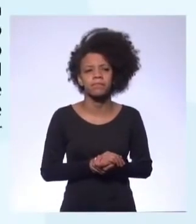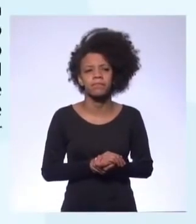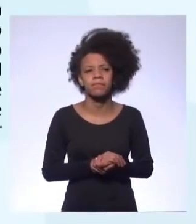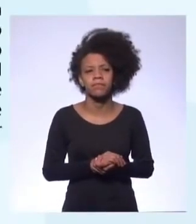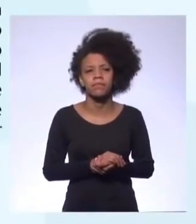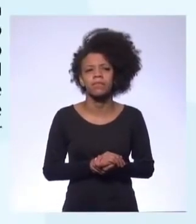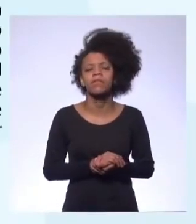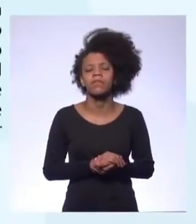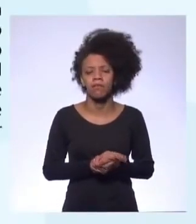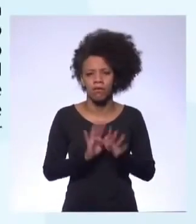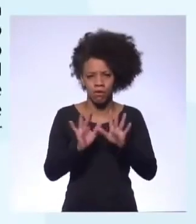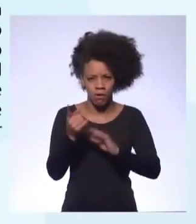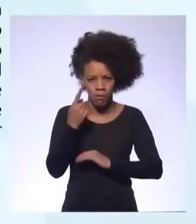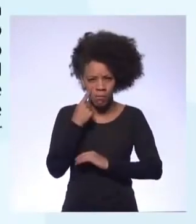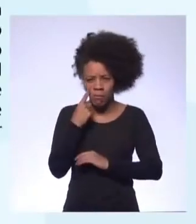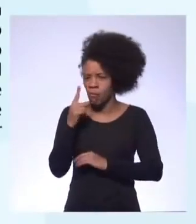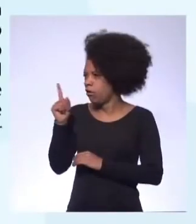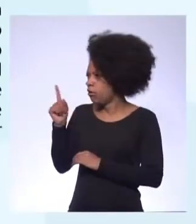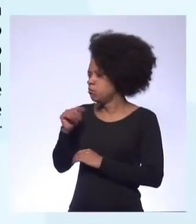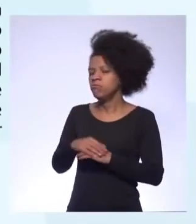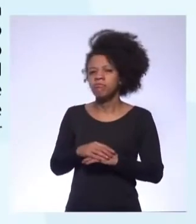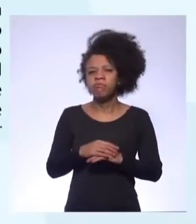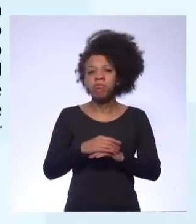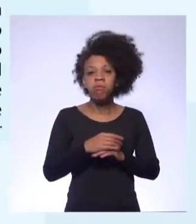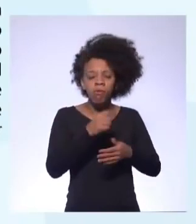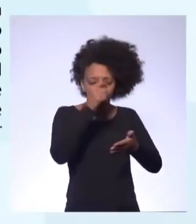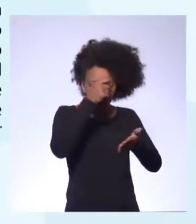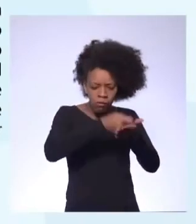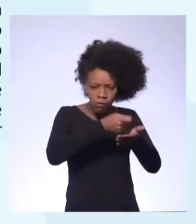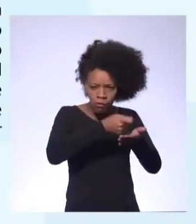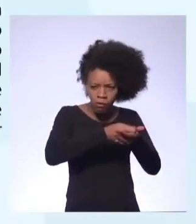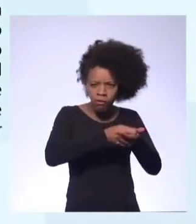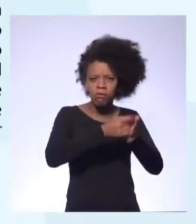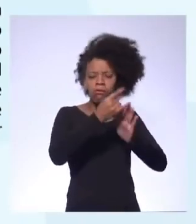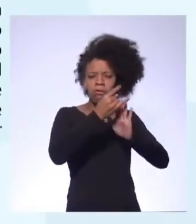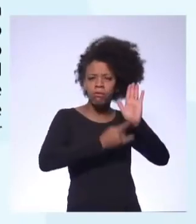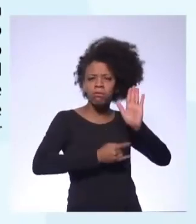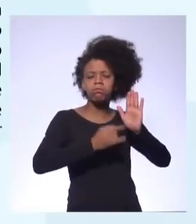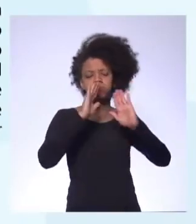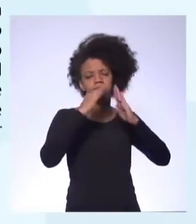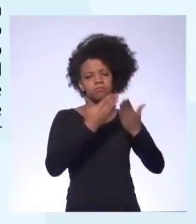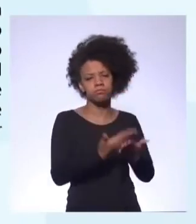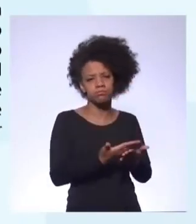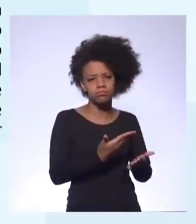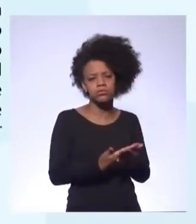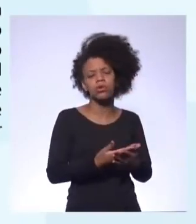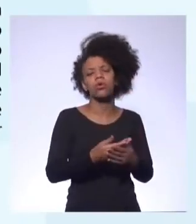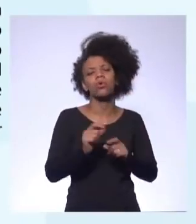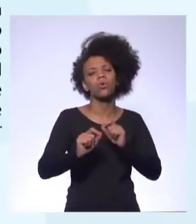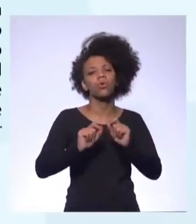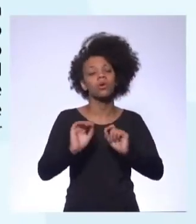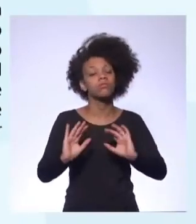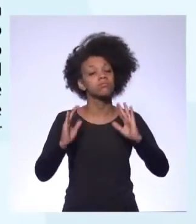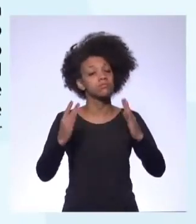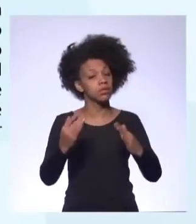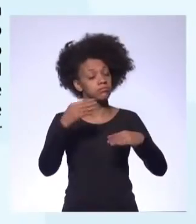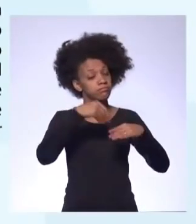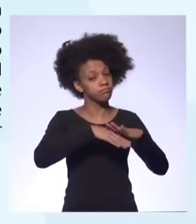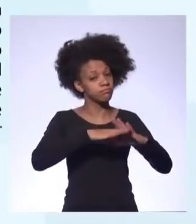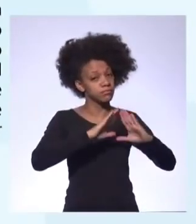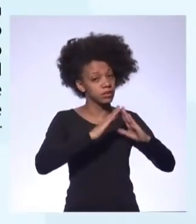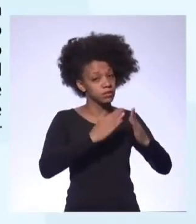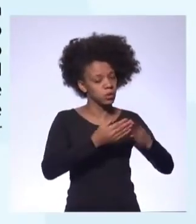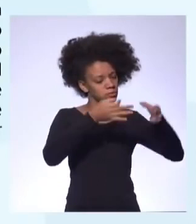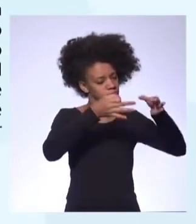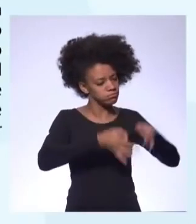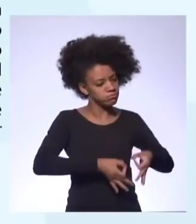Passa para mim para o próximo. Olha o que a gente tem. Ó. O regimento escolar regulamenta as normas e os procedimentos necessários para o funcionamento